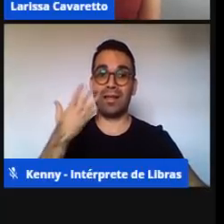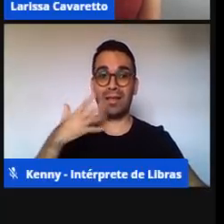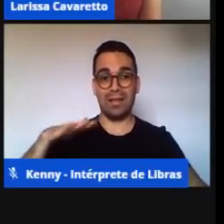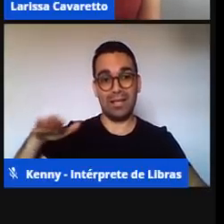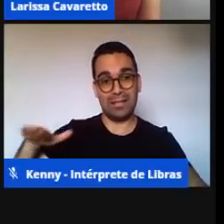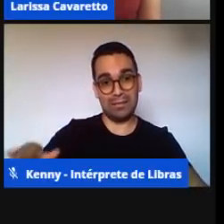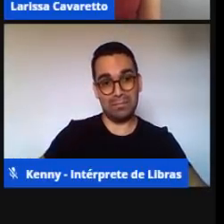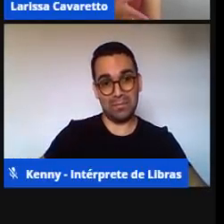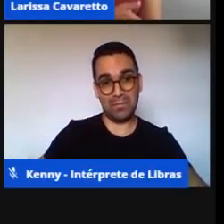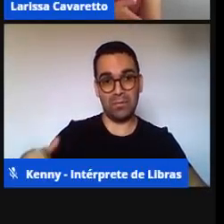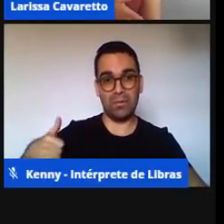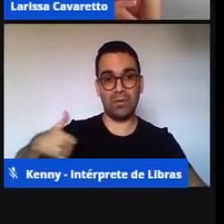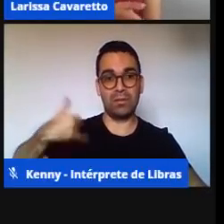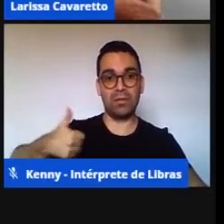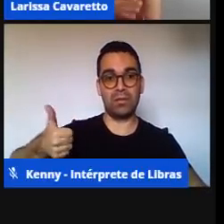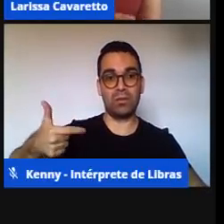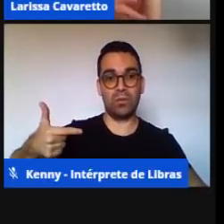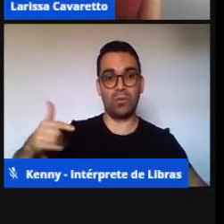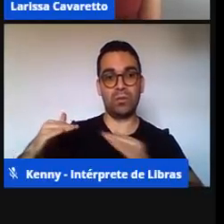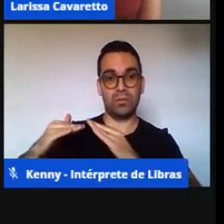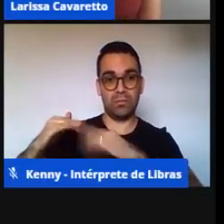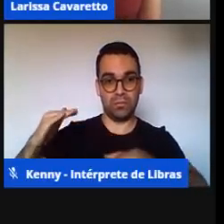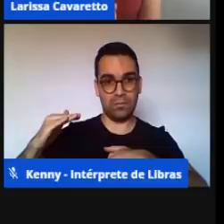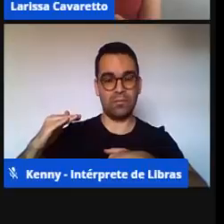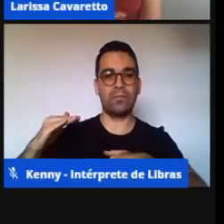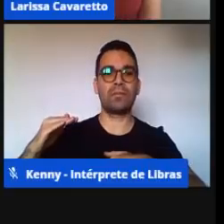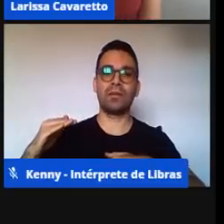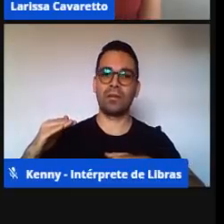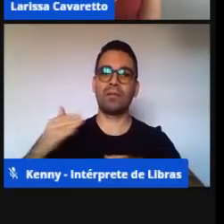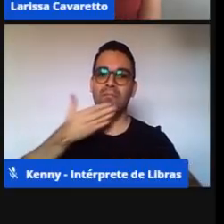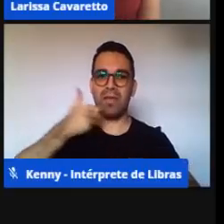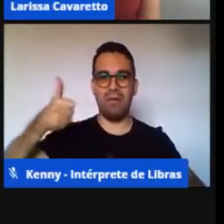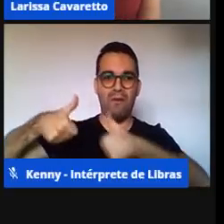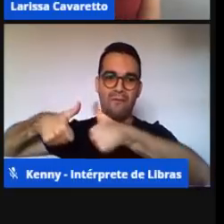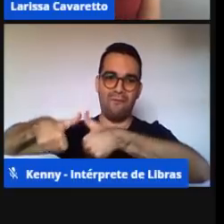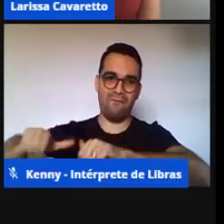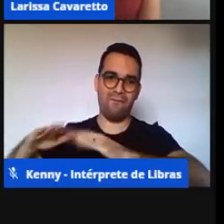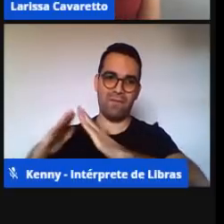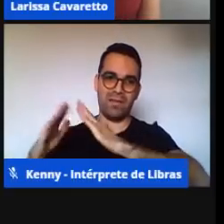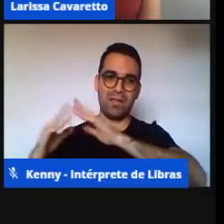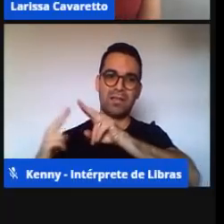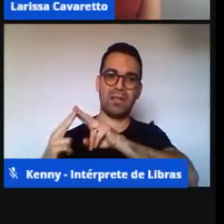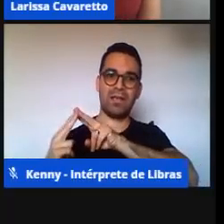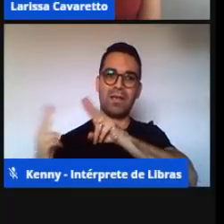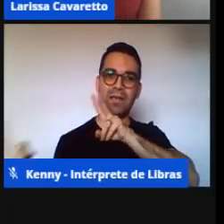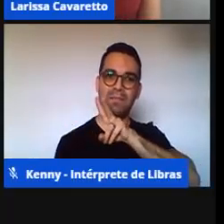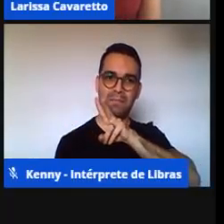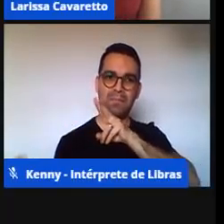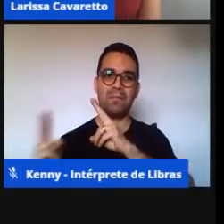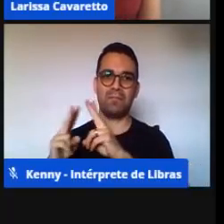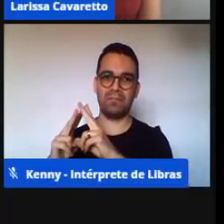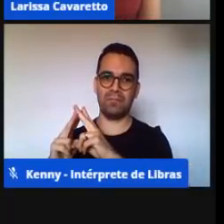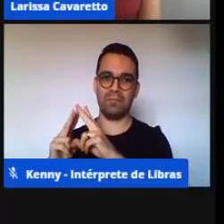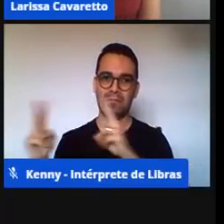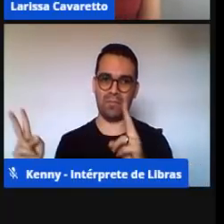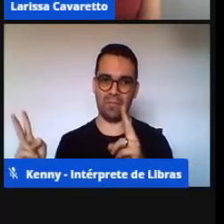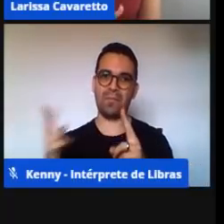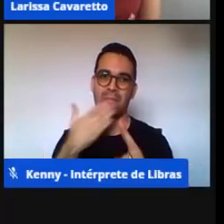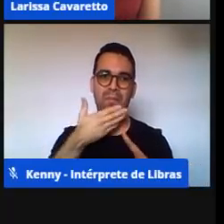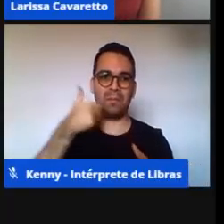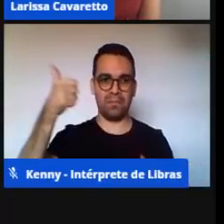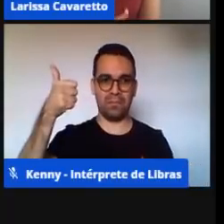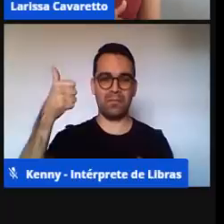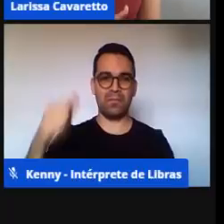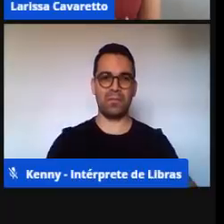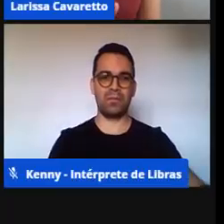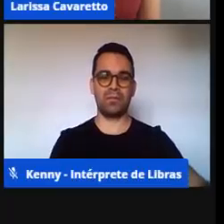que criar o máximo de barreiras possíveis. Então, essas crianças têm maior risco de desenvolver uma forma grave da doença, vamos deixá-las afastadas.